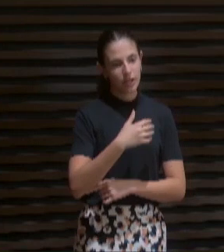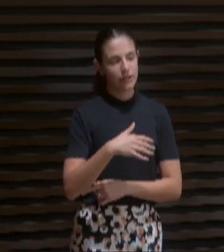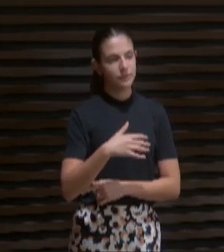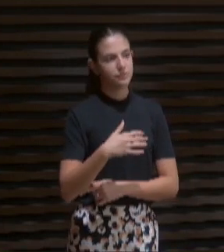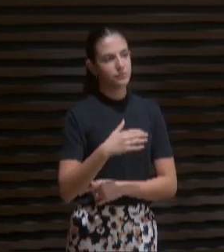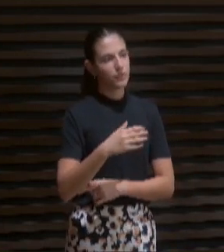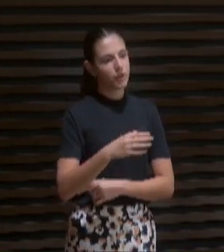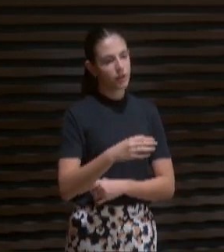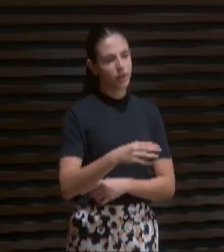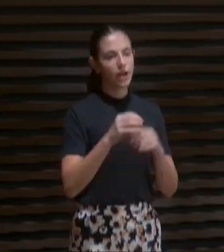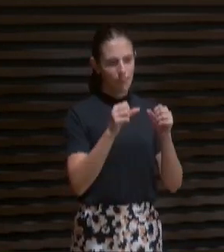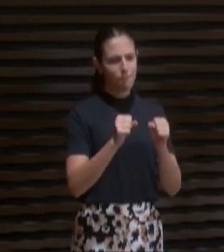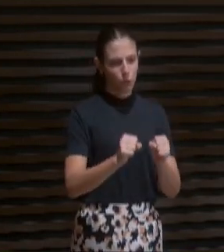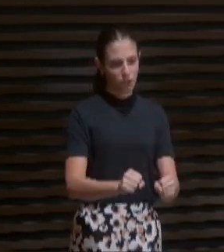transcendente,